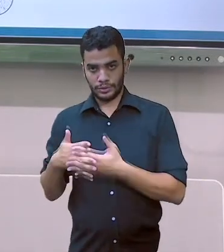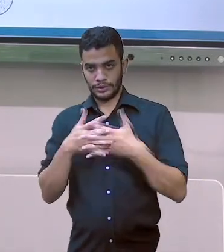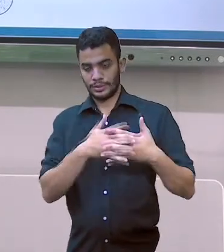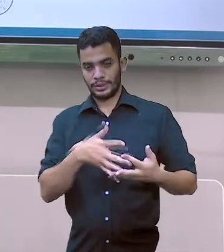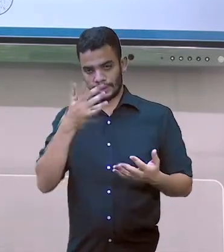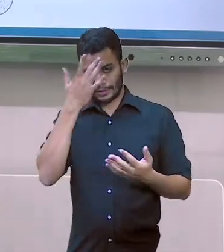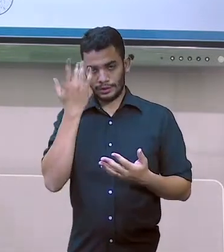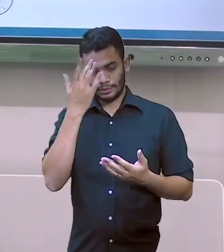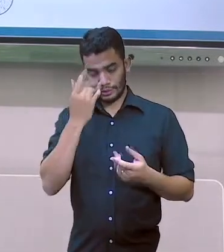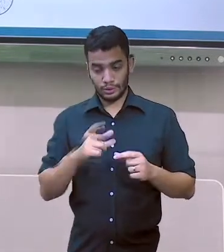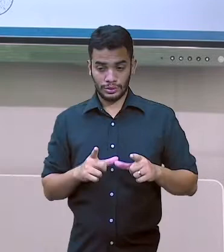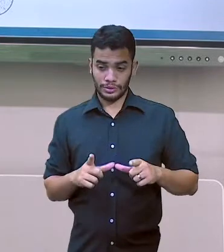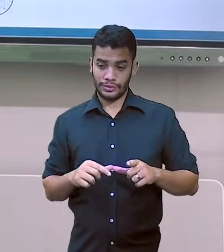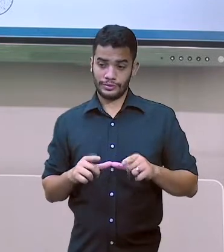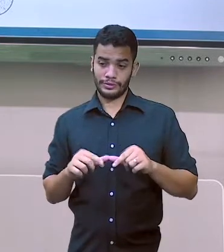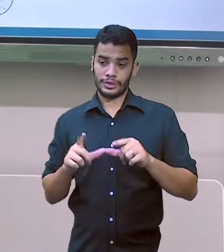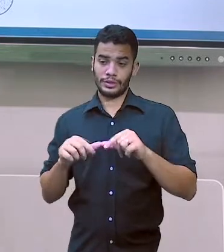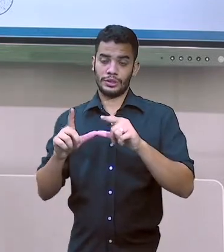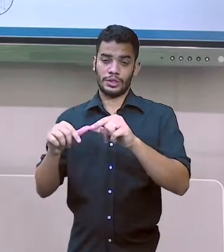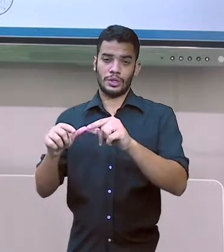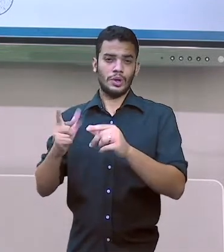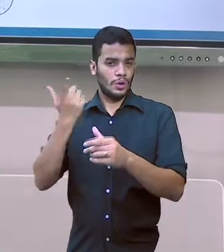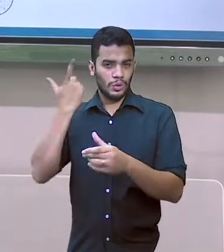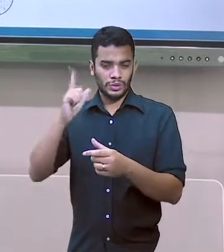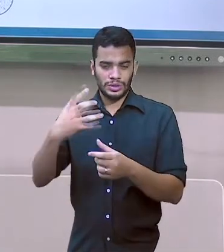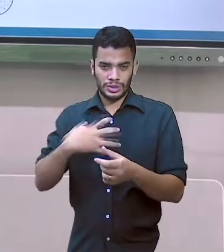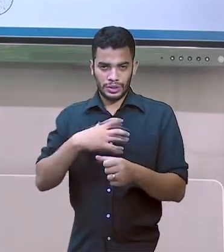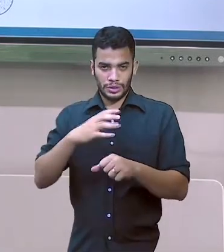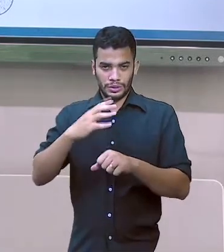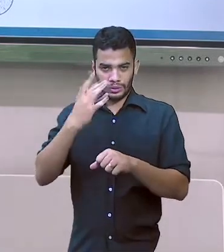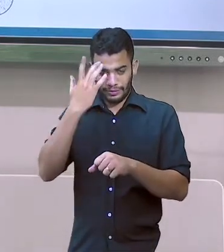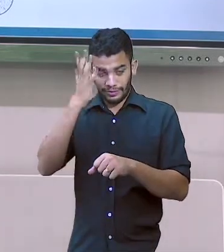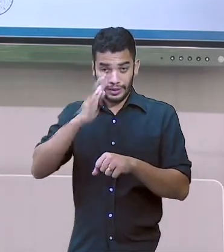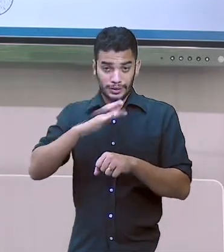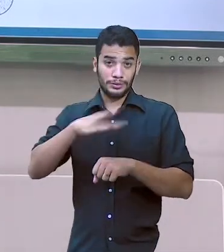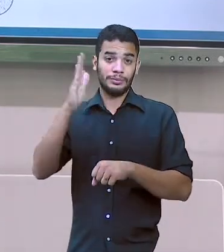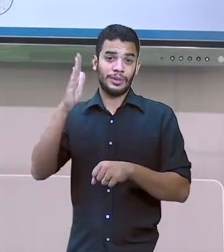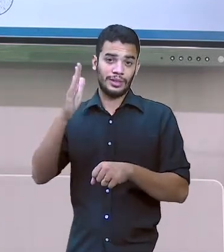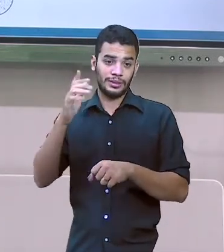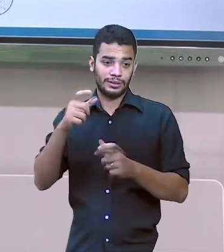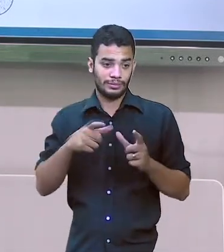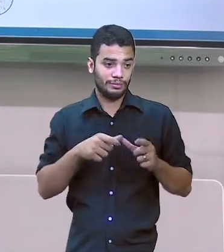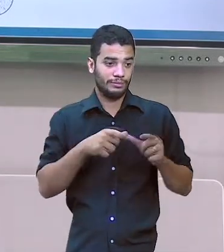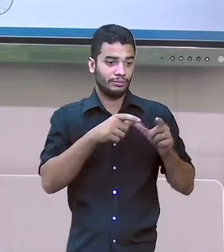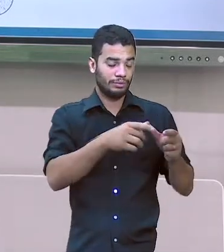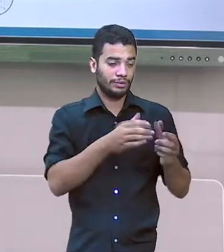crescimento das cidades. E esse crescimento recebeu o nome de